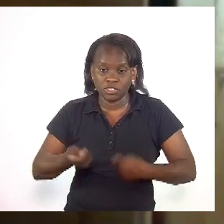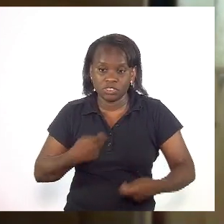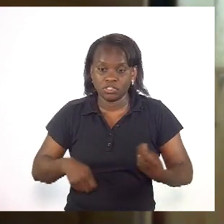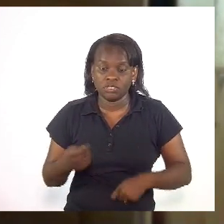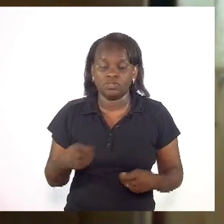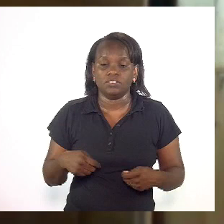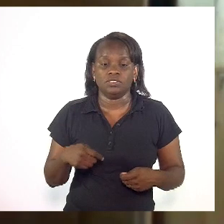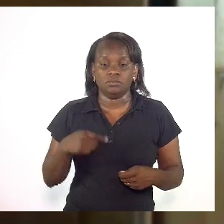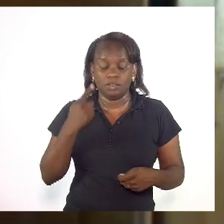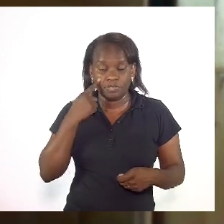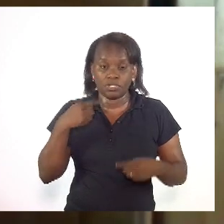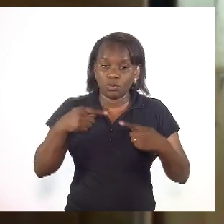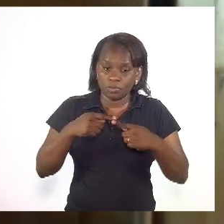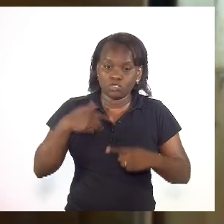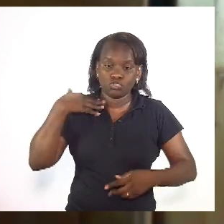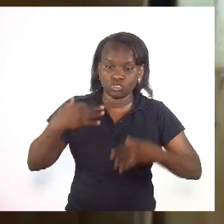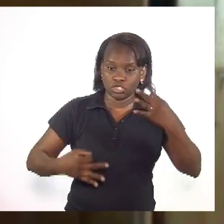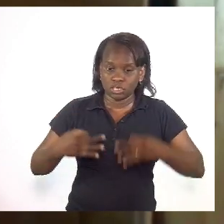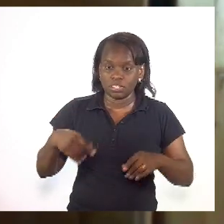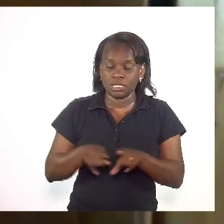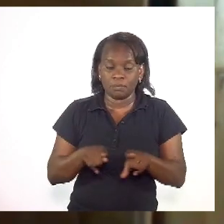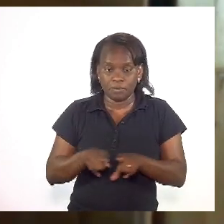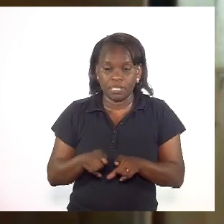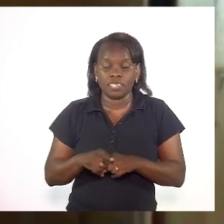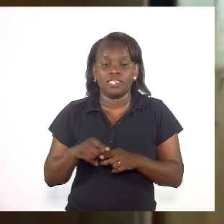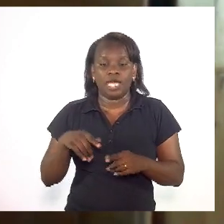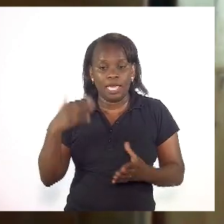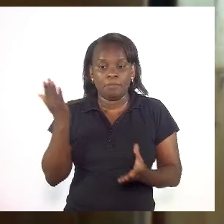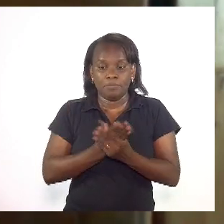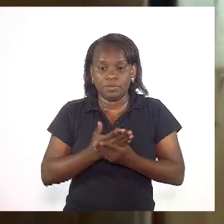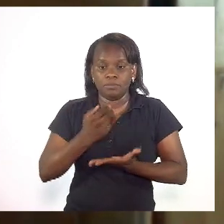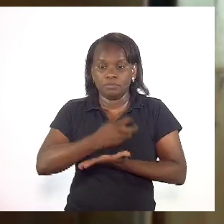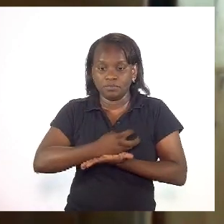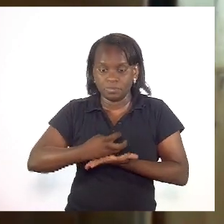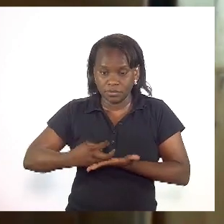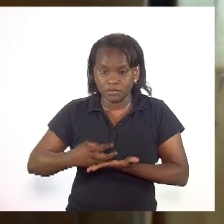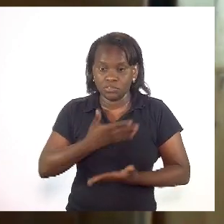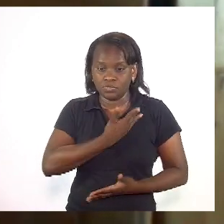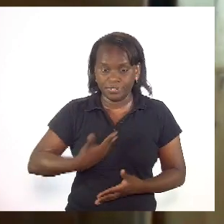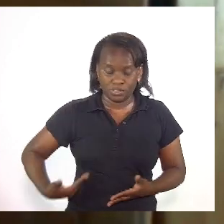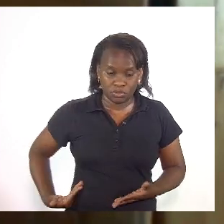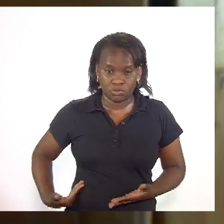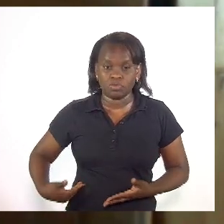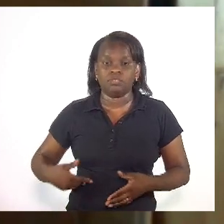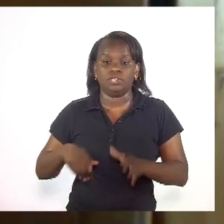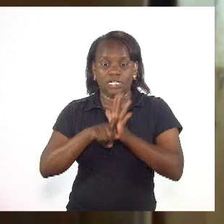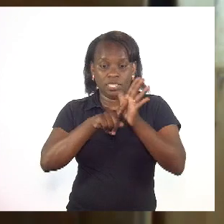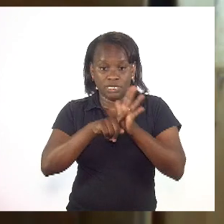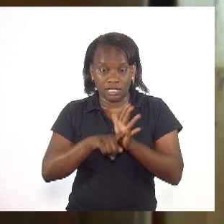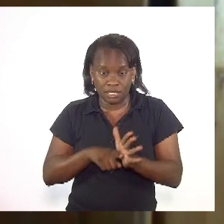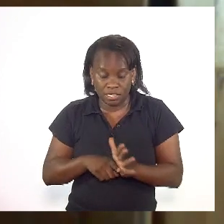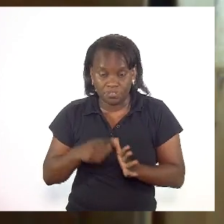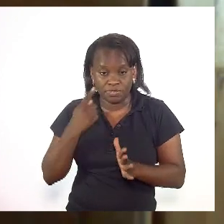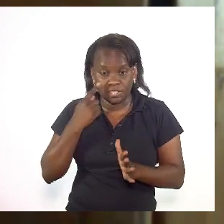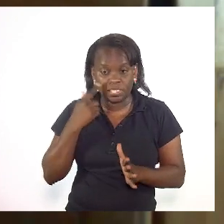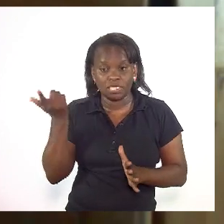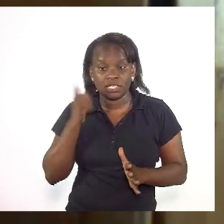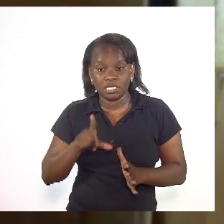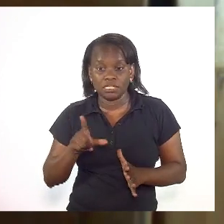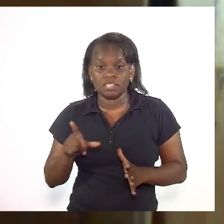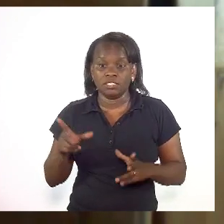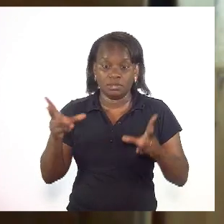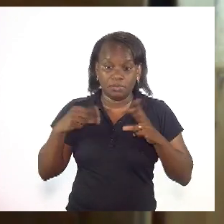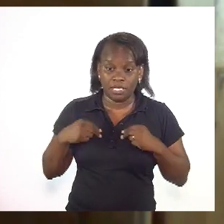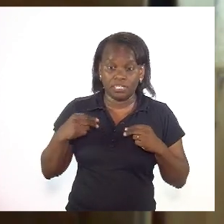político-administrativo, com viés jurídico, que embasa o processo de impeachment do governador em análise de mérito no